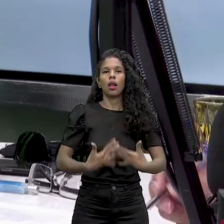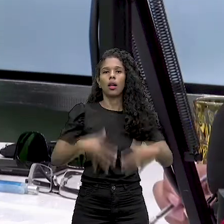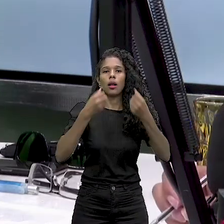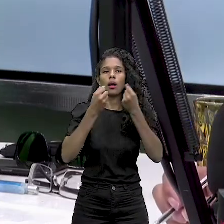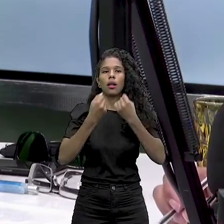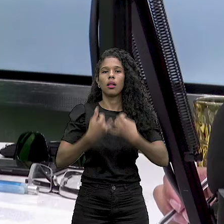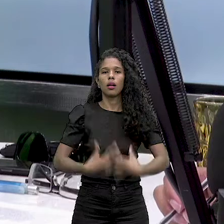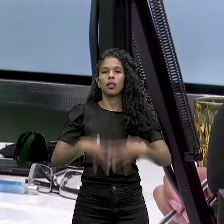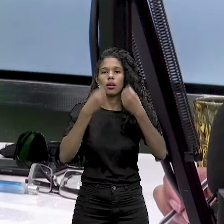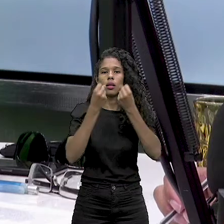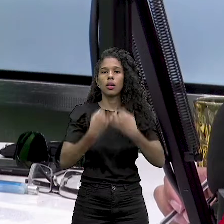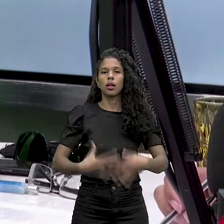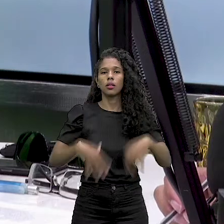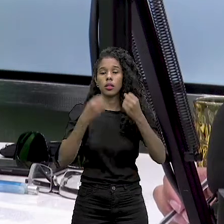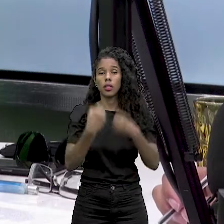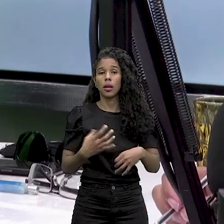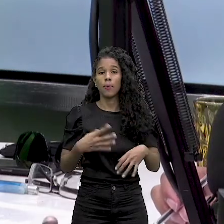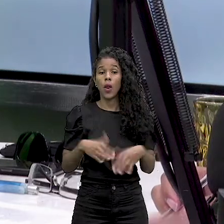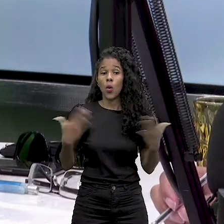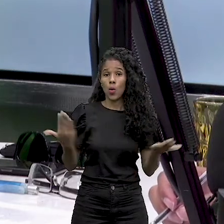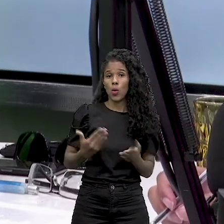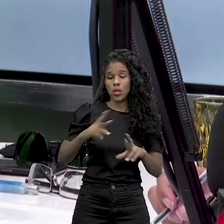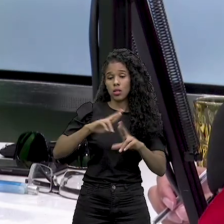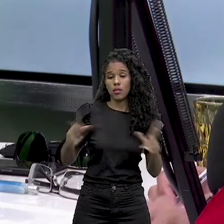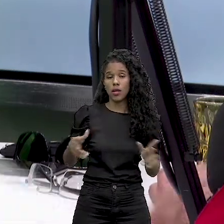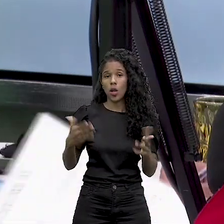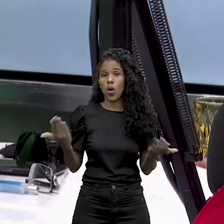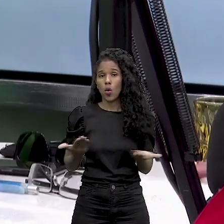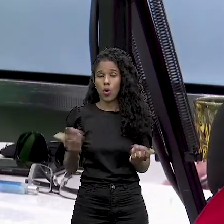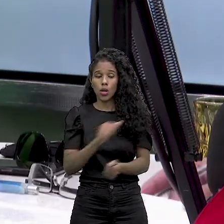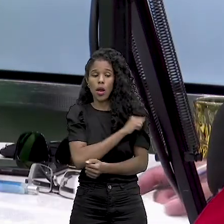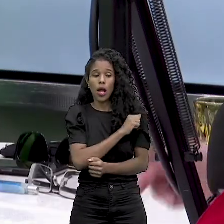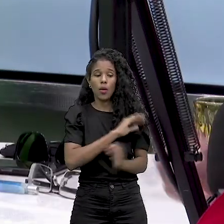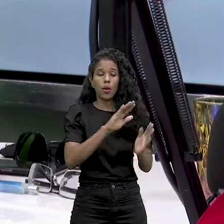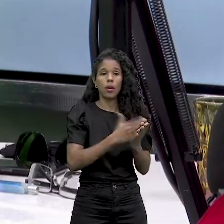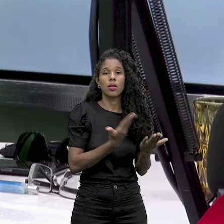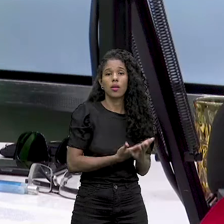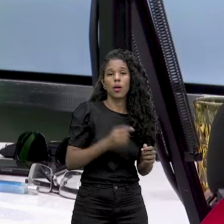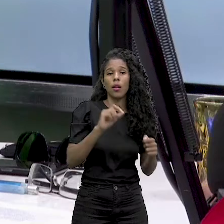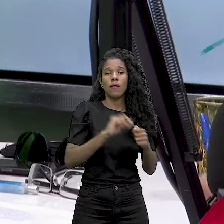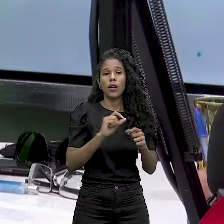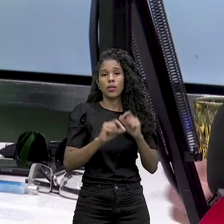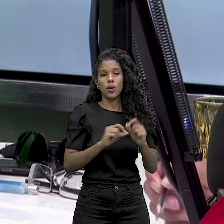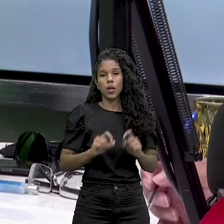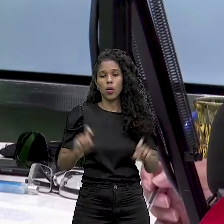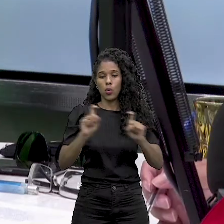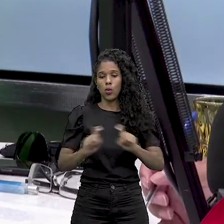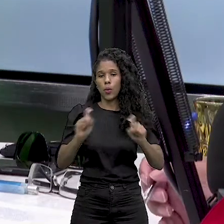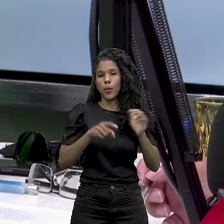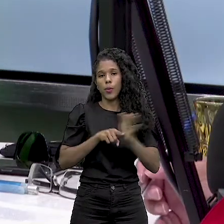uma contribuição muito grande, né? Um impacto, é claro que vai trazer problemas também, até a gente ajustar.